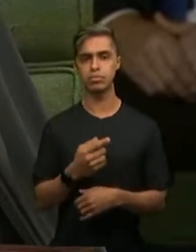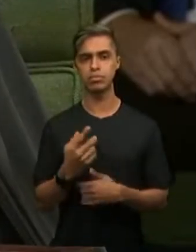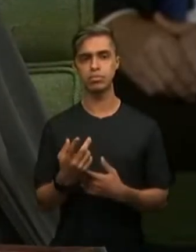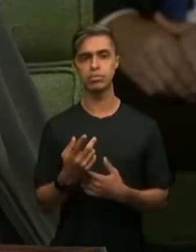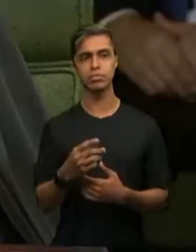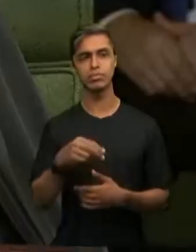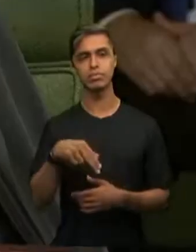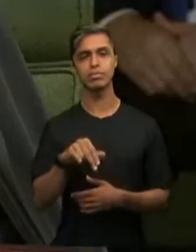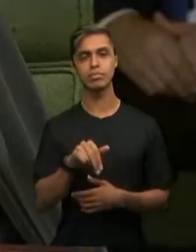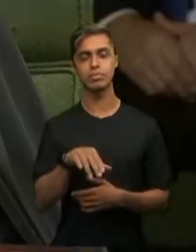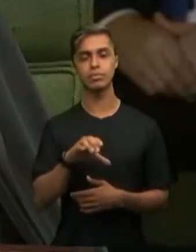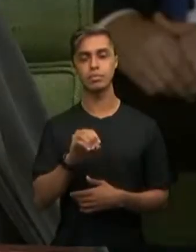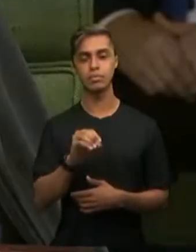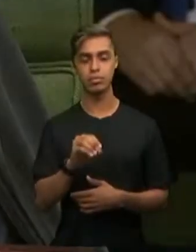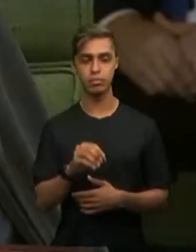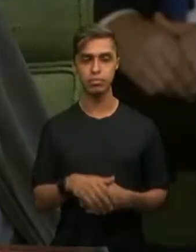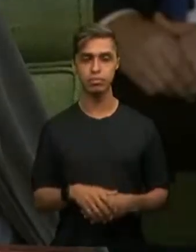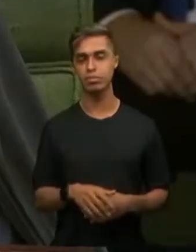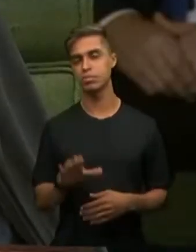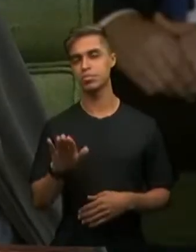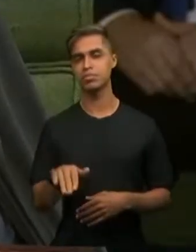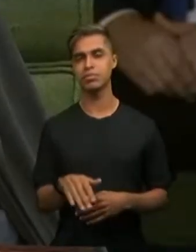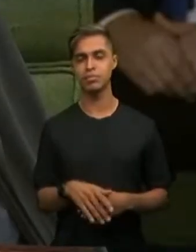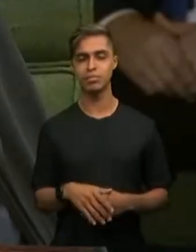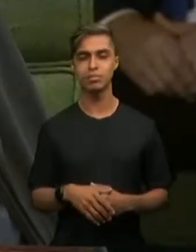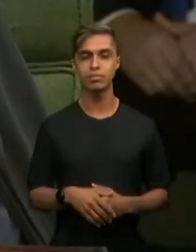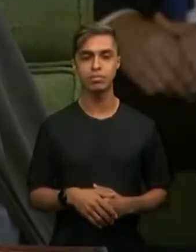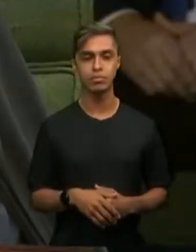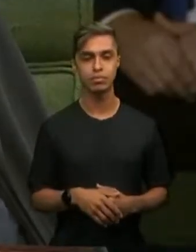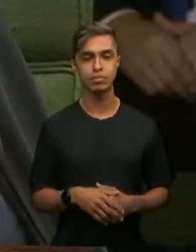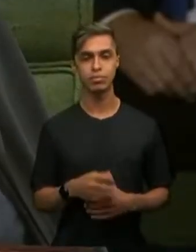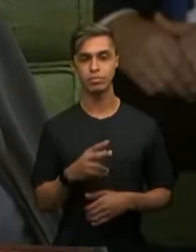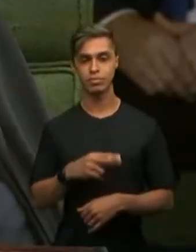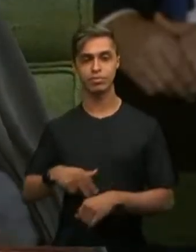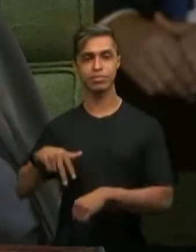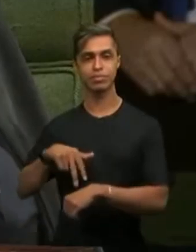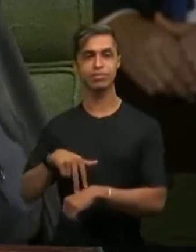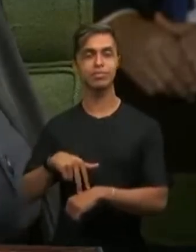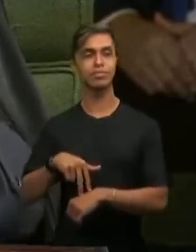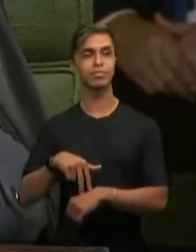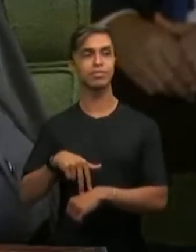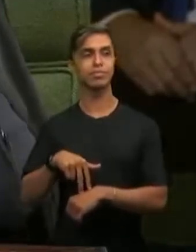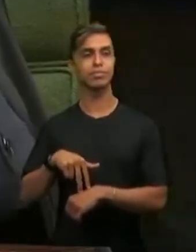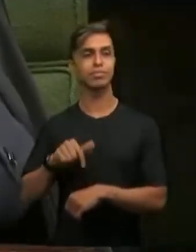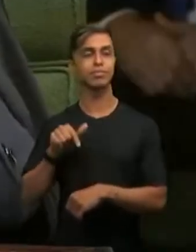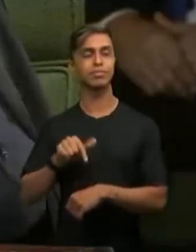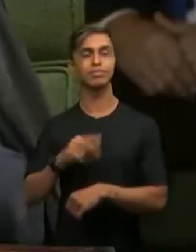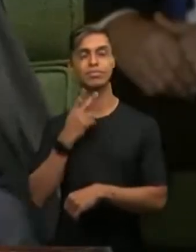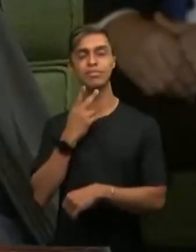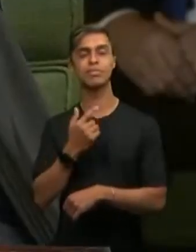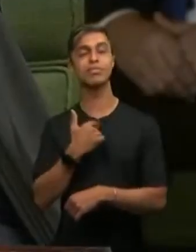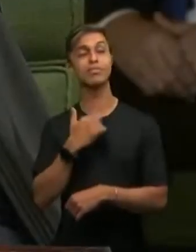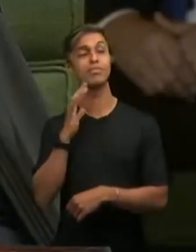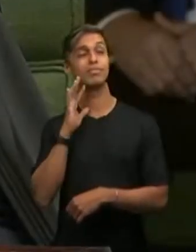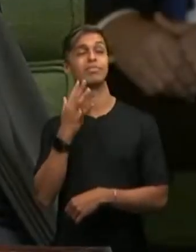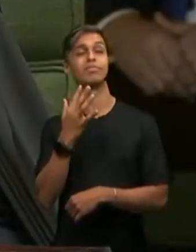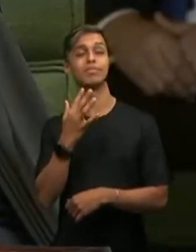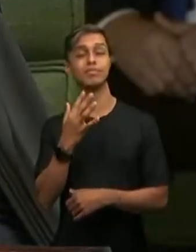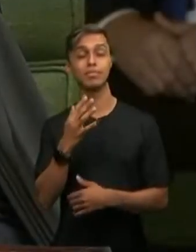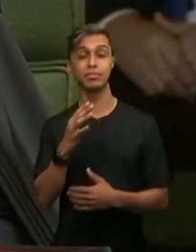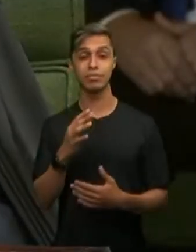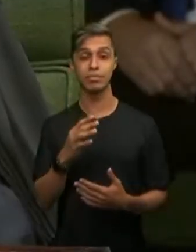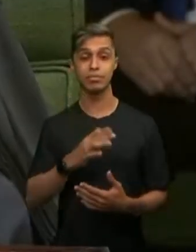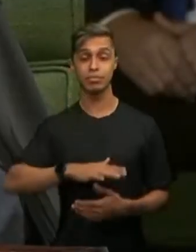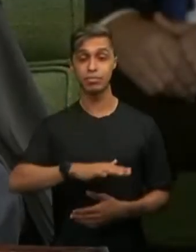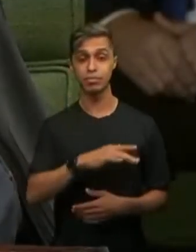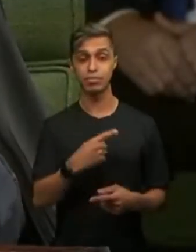nanicos eh se arvorar na condição de ter sido o decisor eh do do